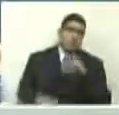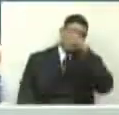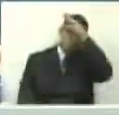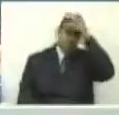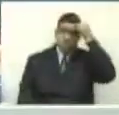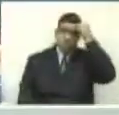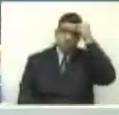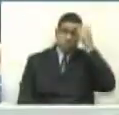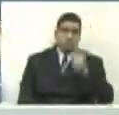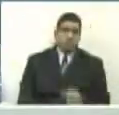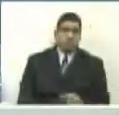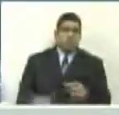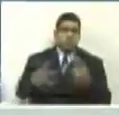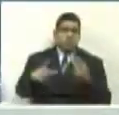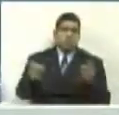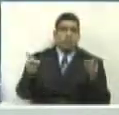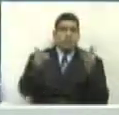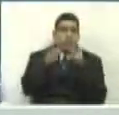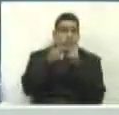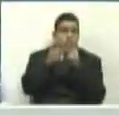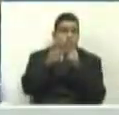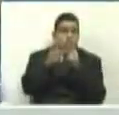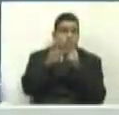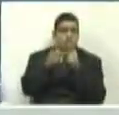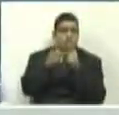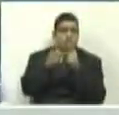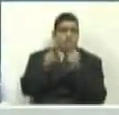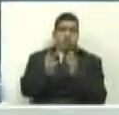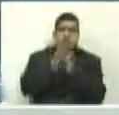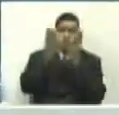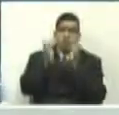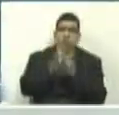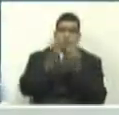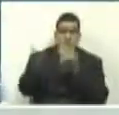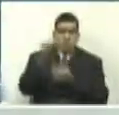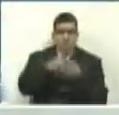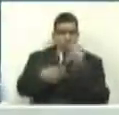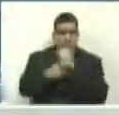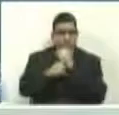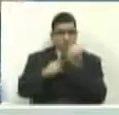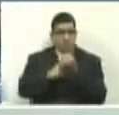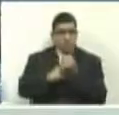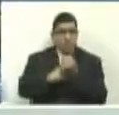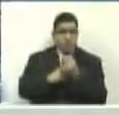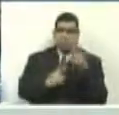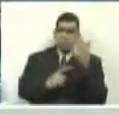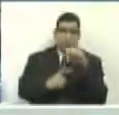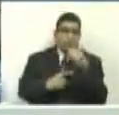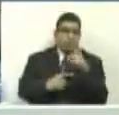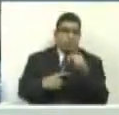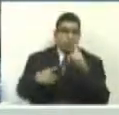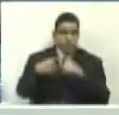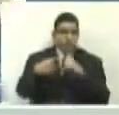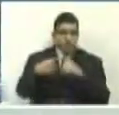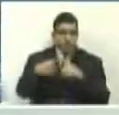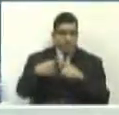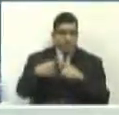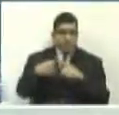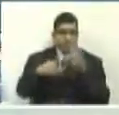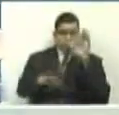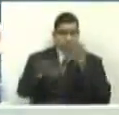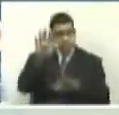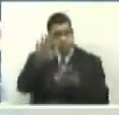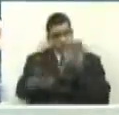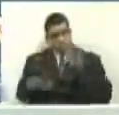isso. Para diminuir as misérias e as desigualdades sociais, não foi. Pelo